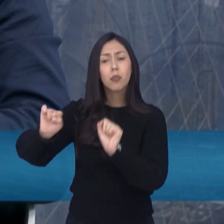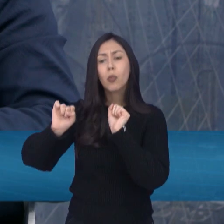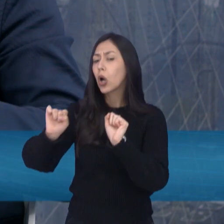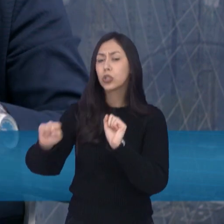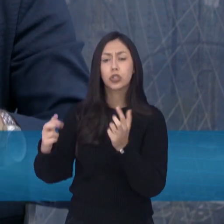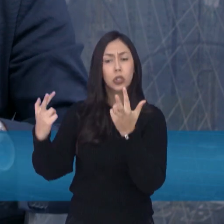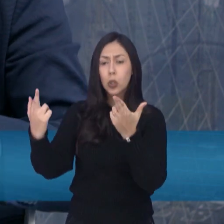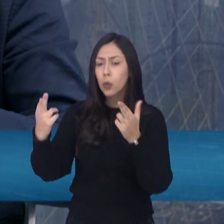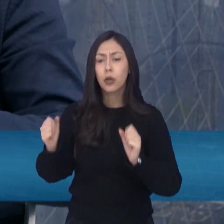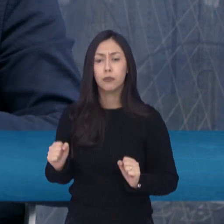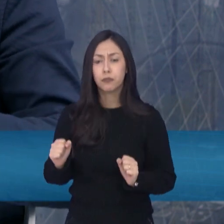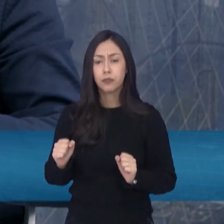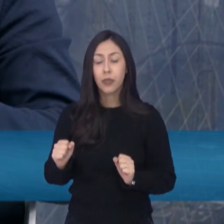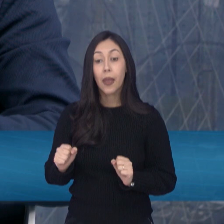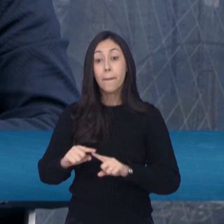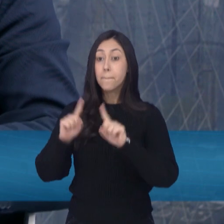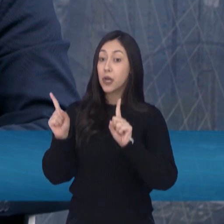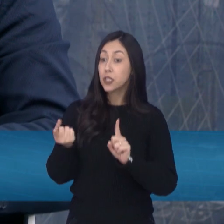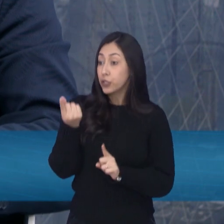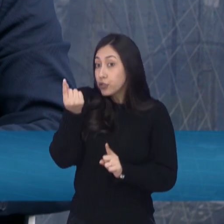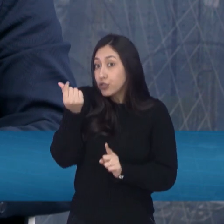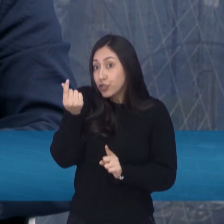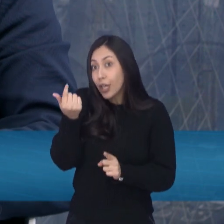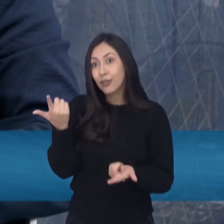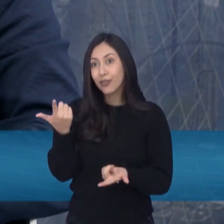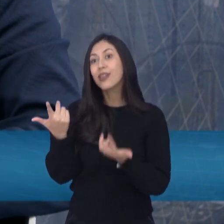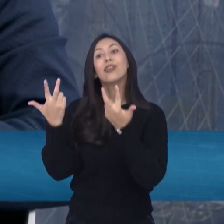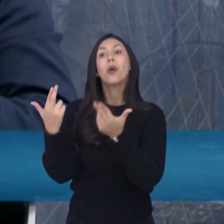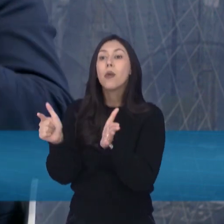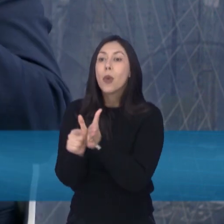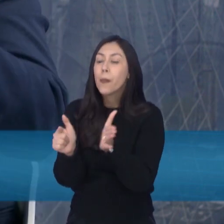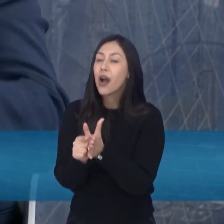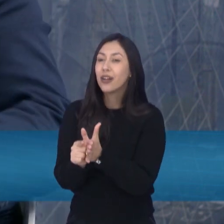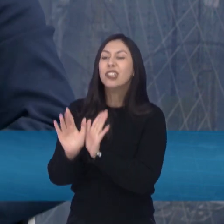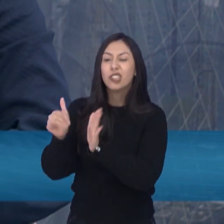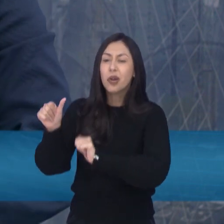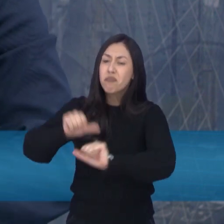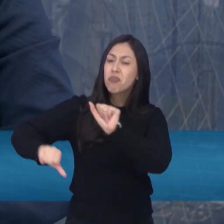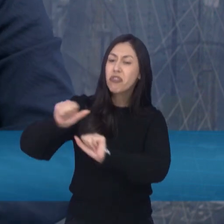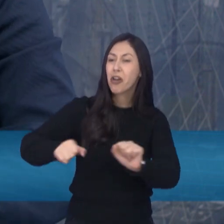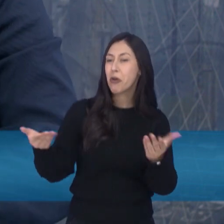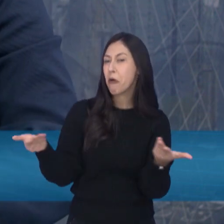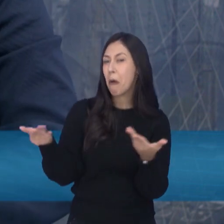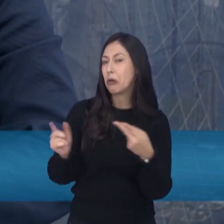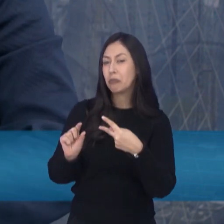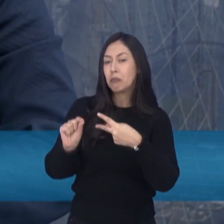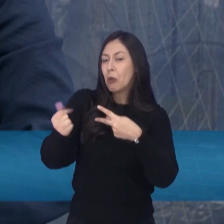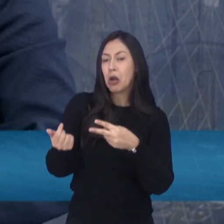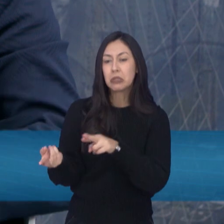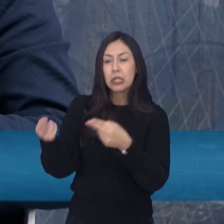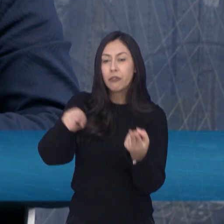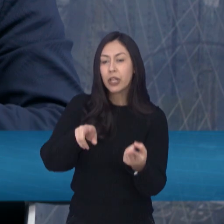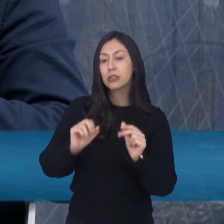qualquer outra. Isso quando eu tenho papel moeda que já está sendo substituído por Pix, meios eletrônicos de pagamento. Mas é essa a